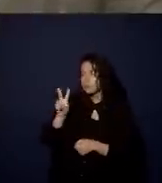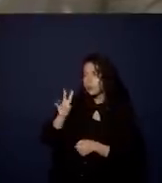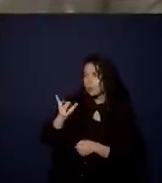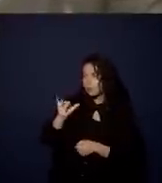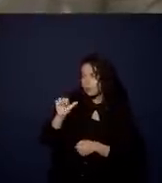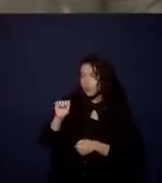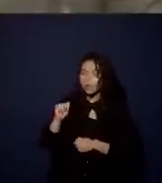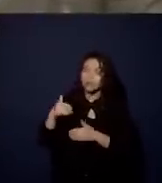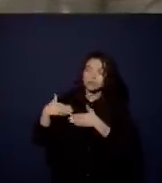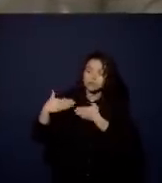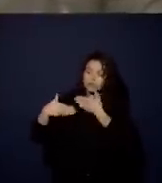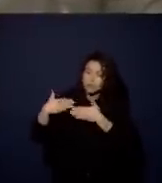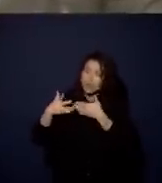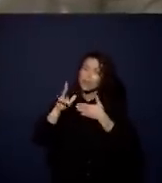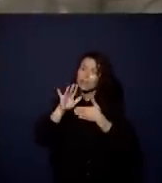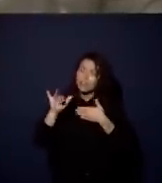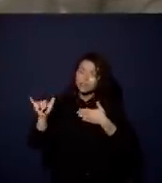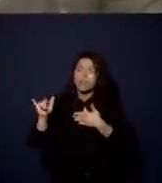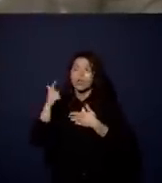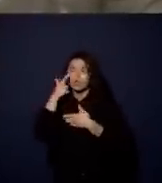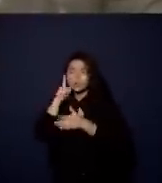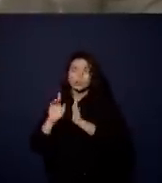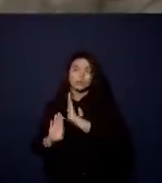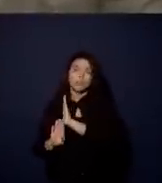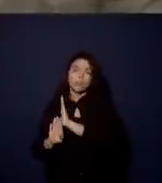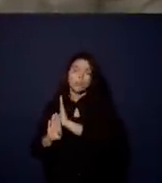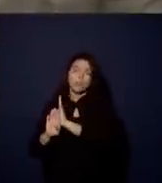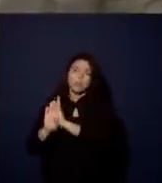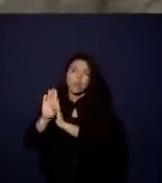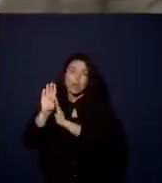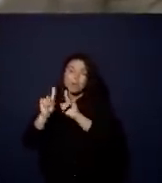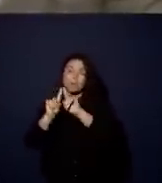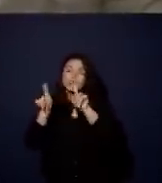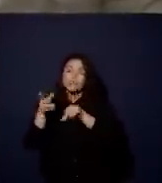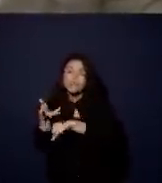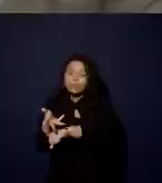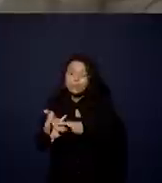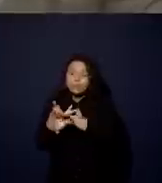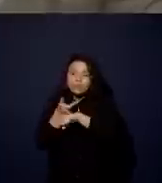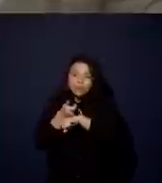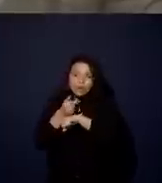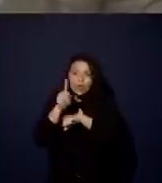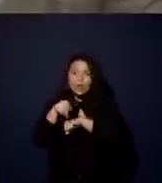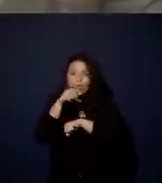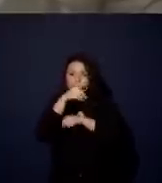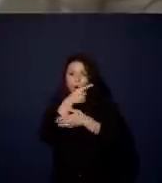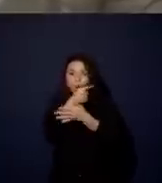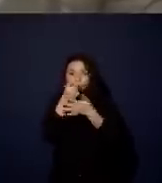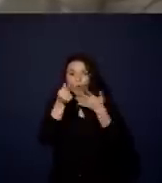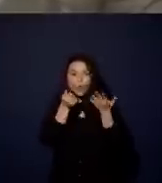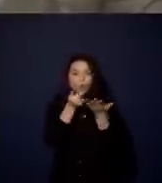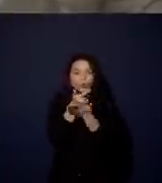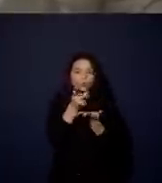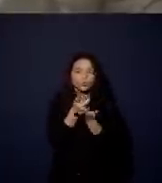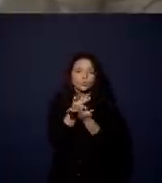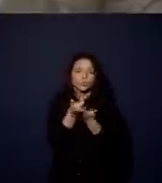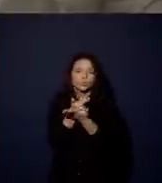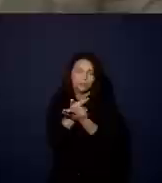do setor irão se beneficiar atraindo células atraindo consumidores também